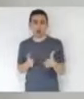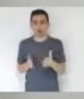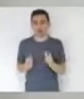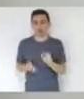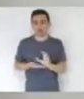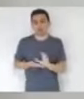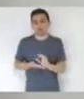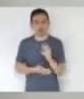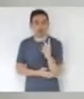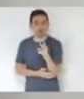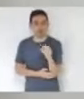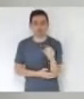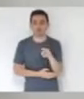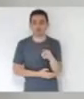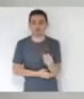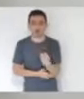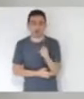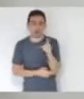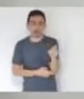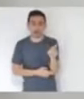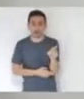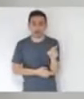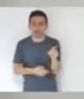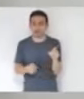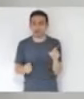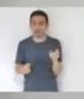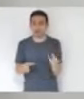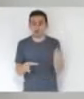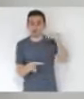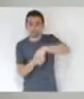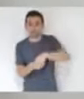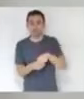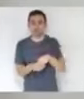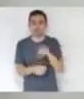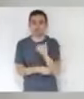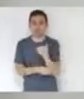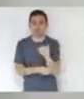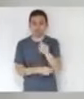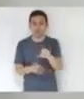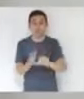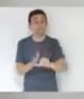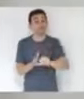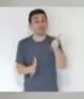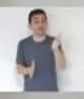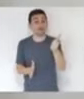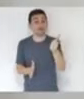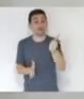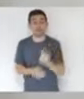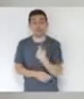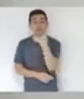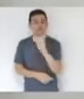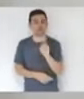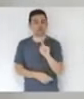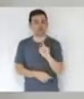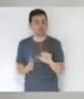de 200 milhões, e ele deixou a gente fora, o Vale do Itajaí fora. Foi o primeiro pacote, não foi o único